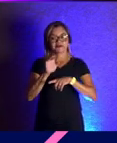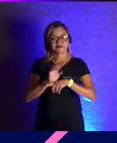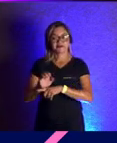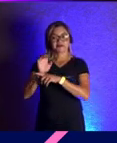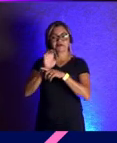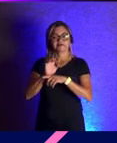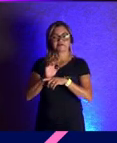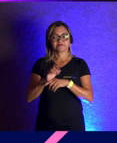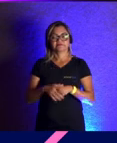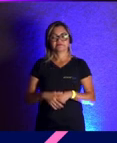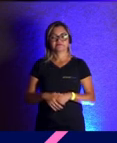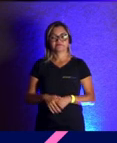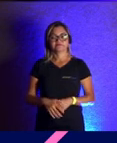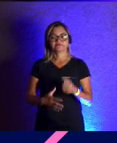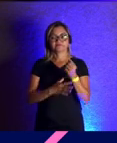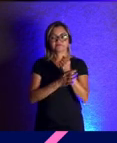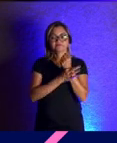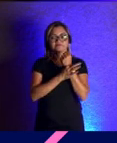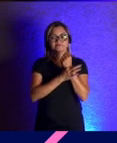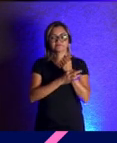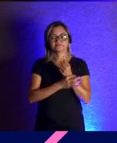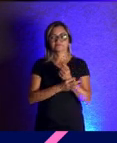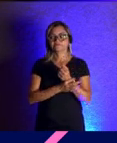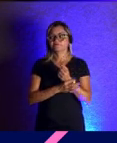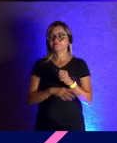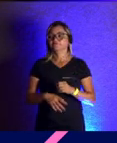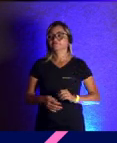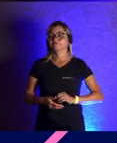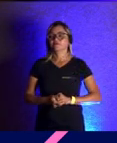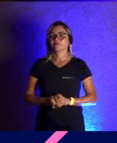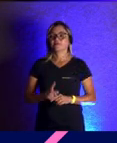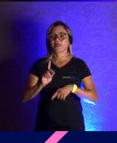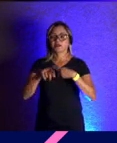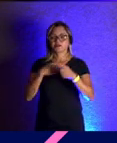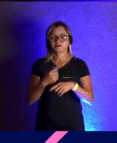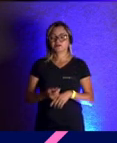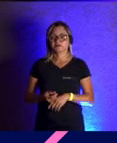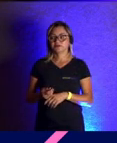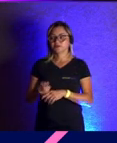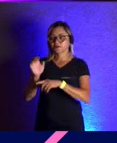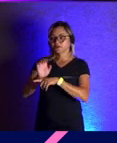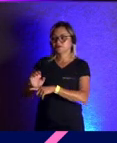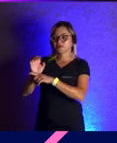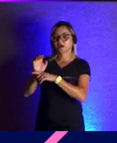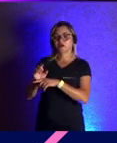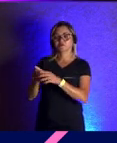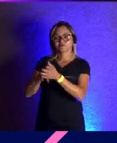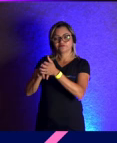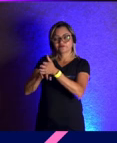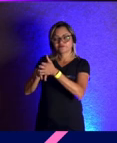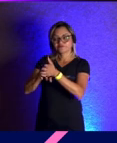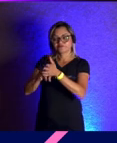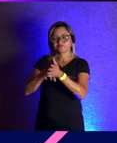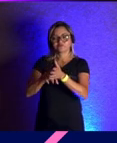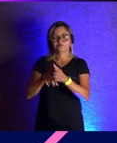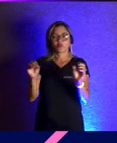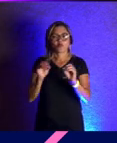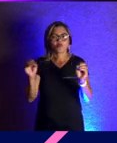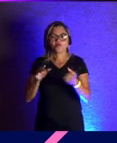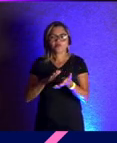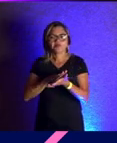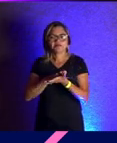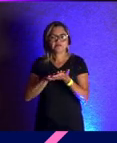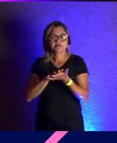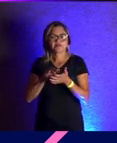Envolvendo forças de segurança. Agora, as outras, a gente precisa de investigação do Estado, como nada investigado, né? Não tem como